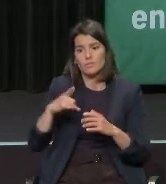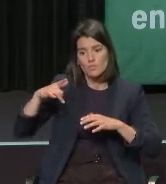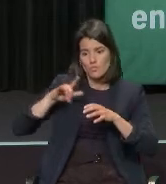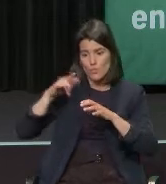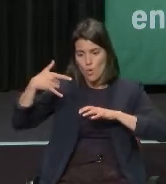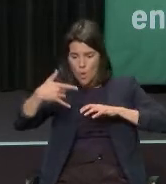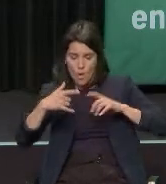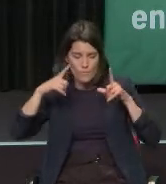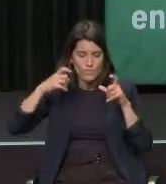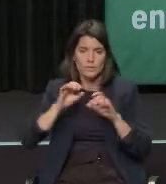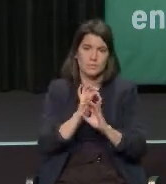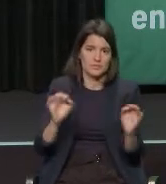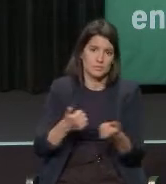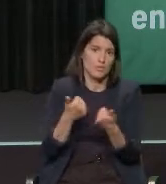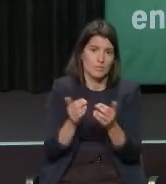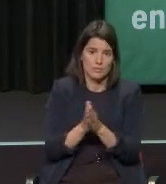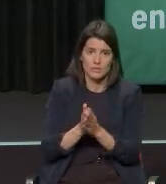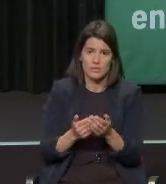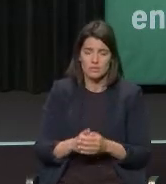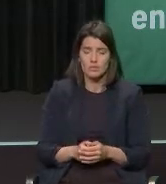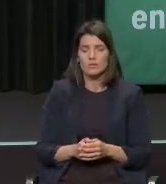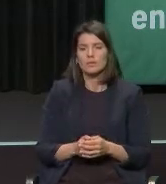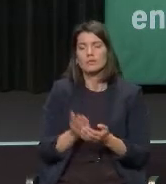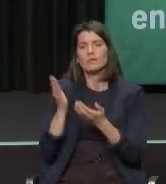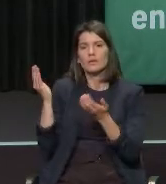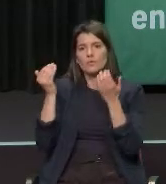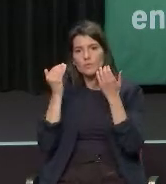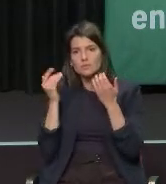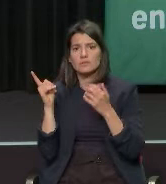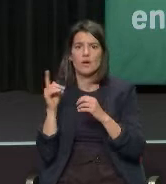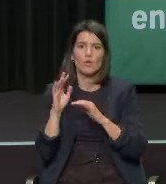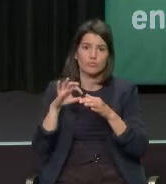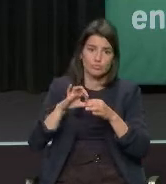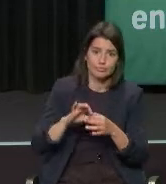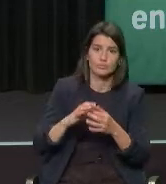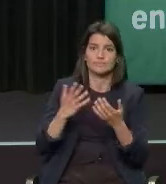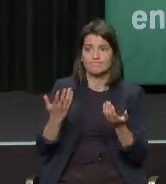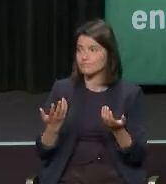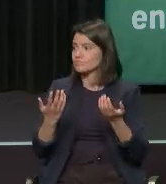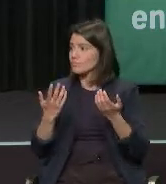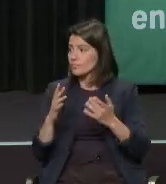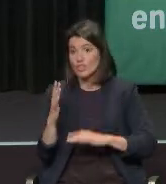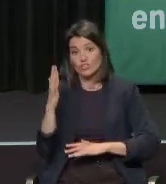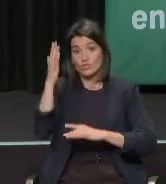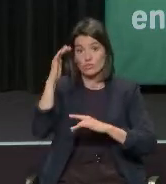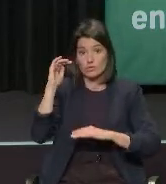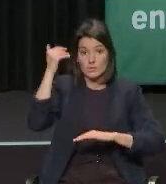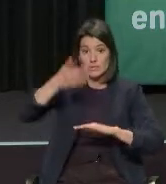satélite. Esta informação já tem um cariz espacial, porque os dados já são